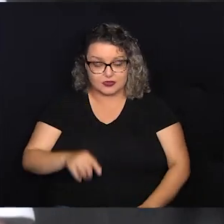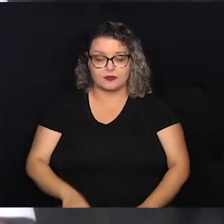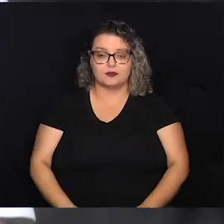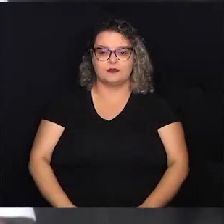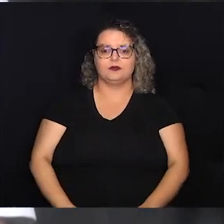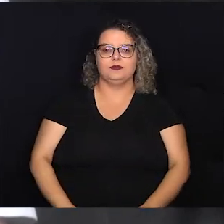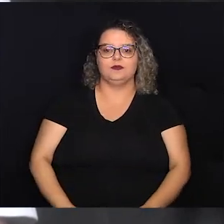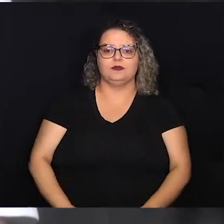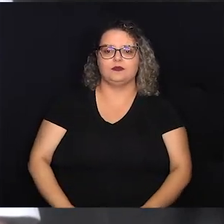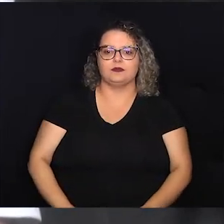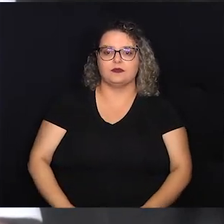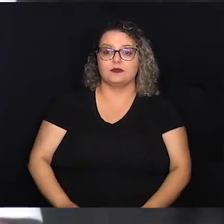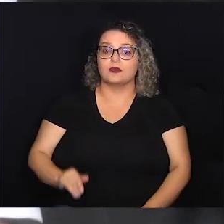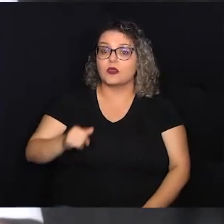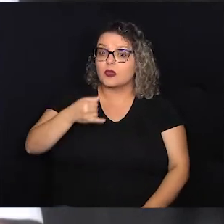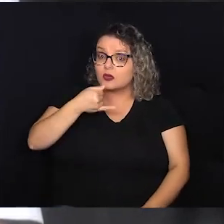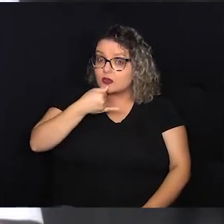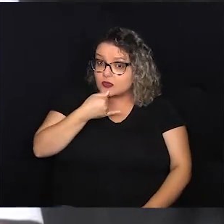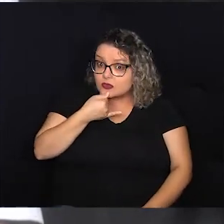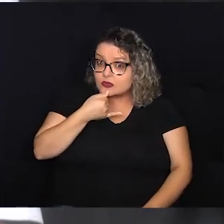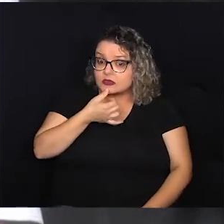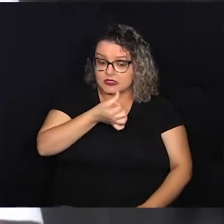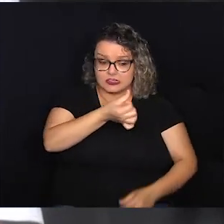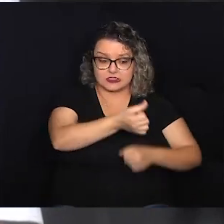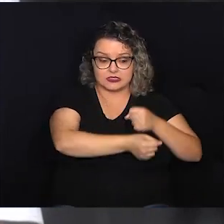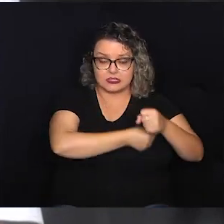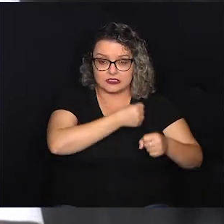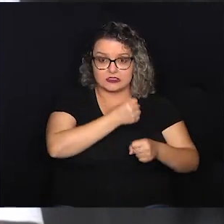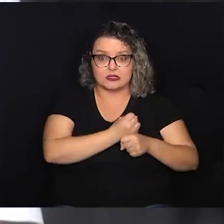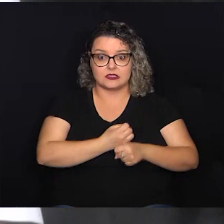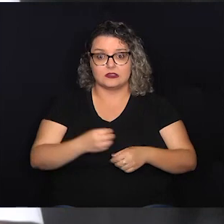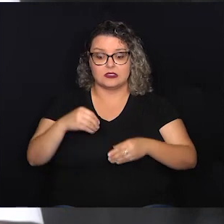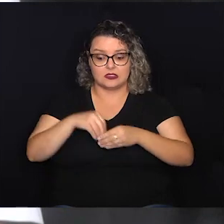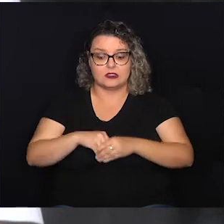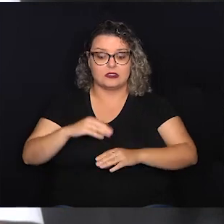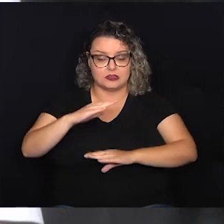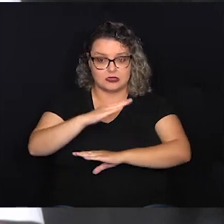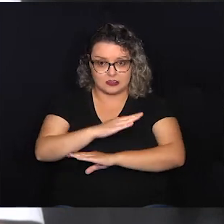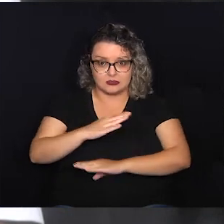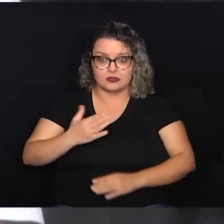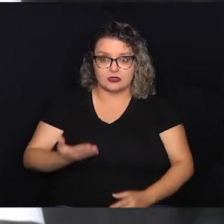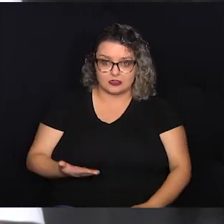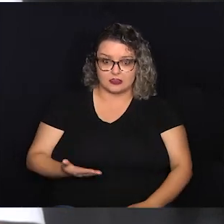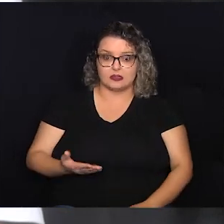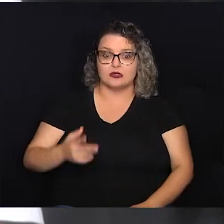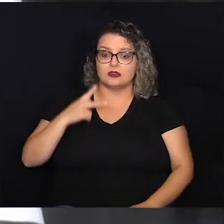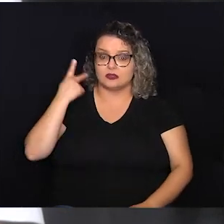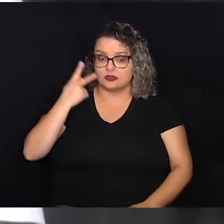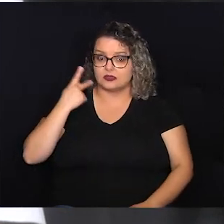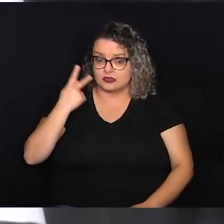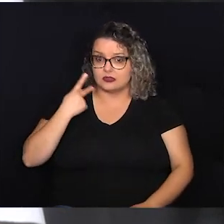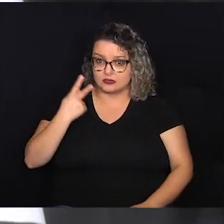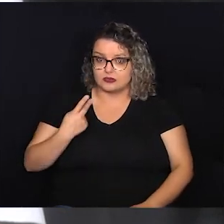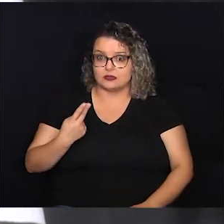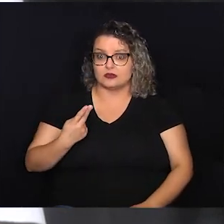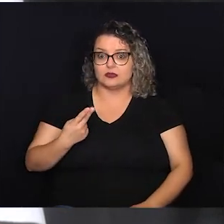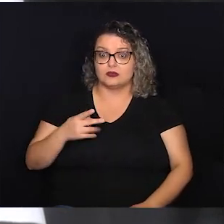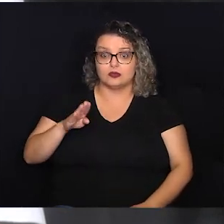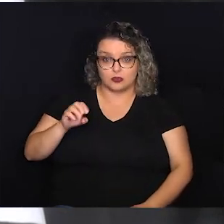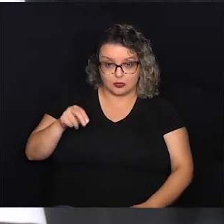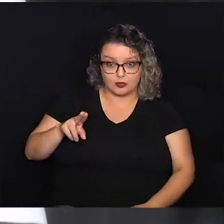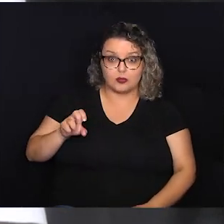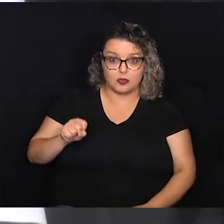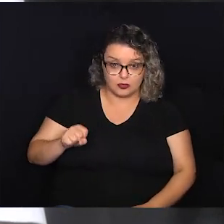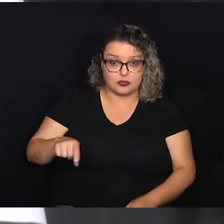aqui. O que me entristece nesses 6 anos é que a política, no